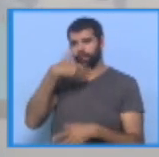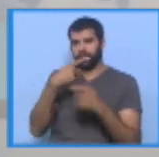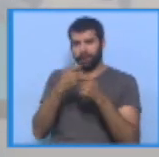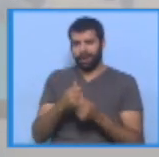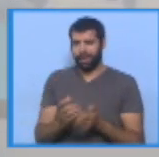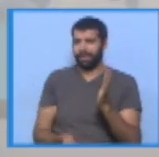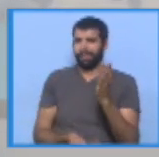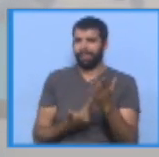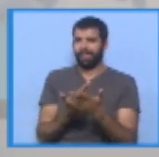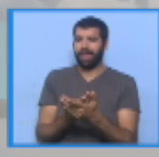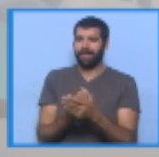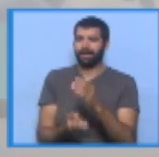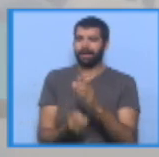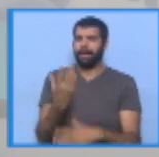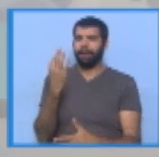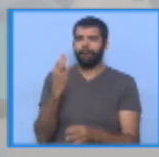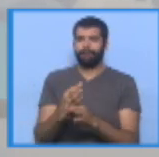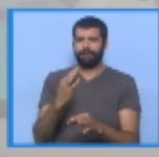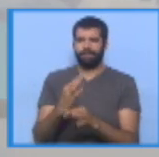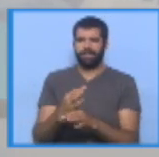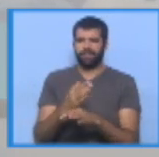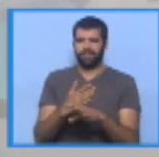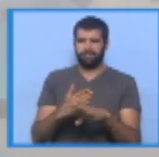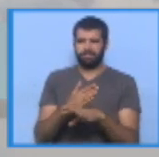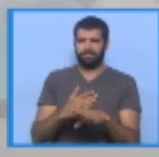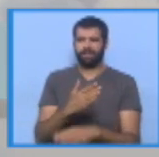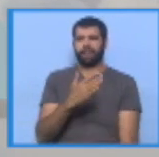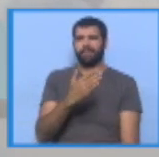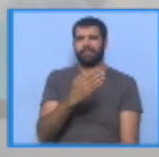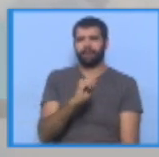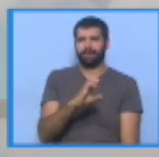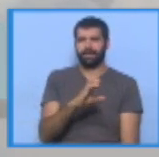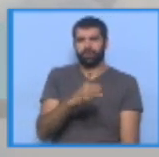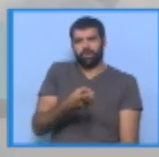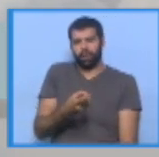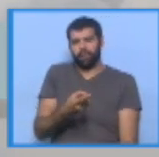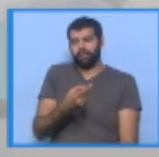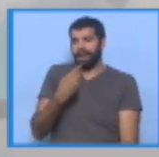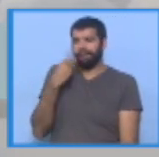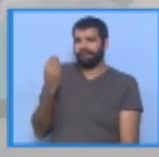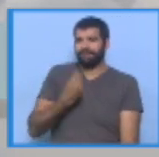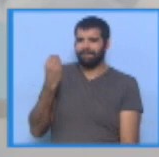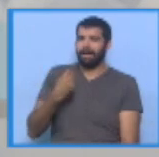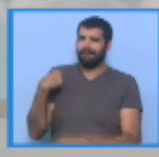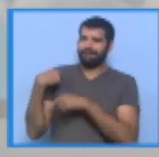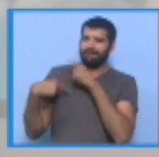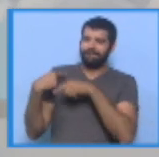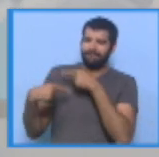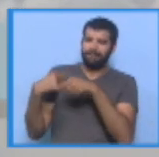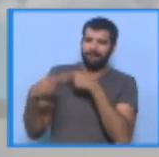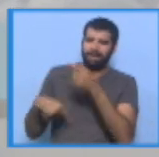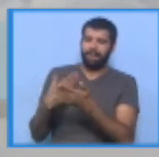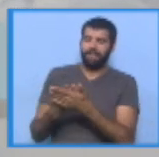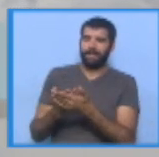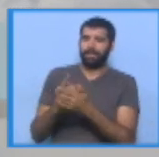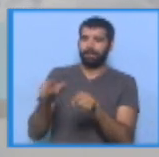que depois tem já desde meados do século XIX uma dimensão popular que a faz descer à cidade